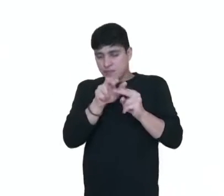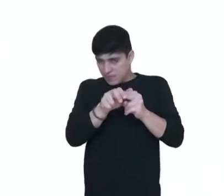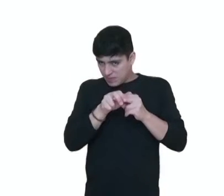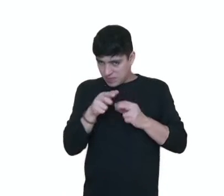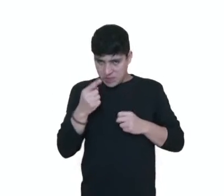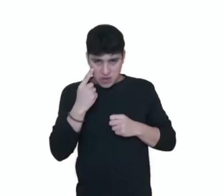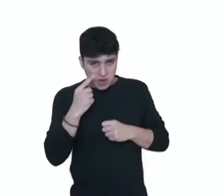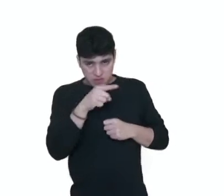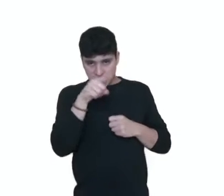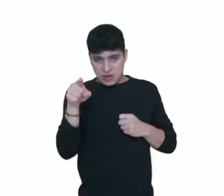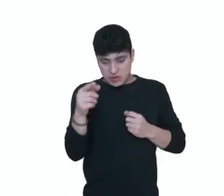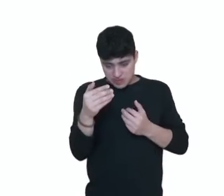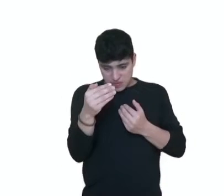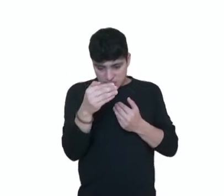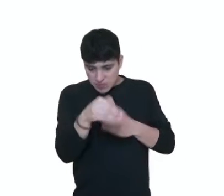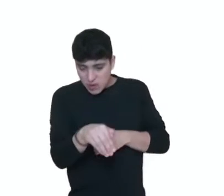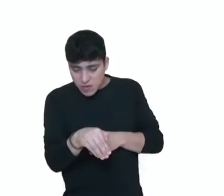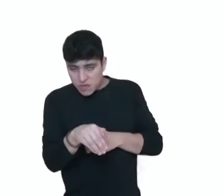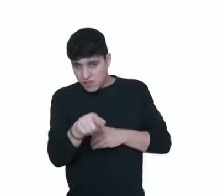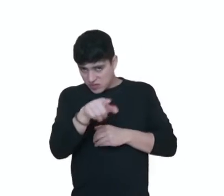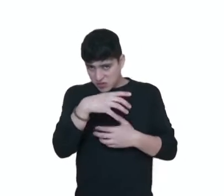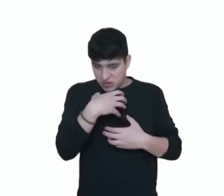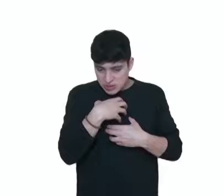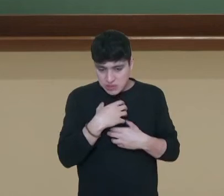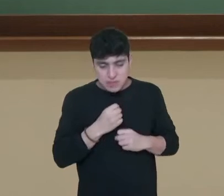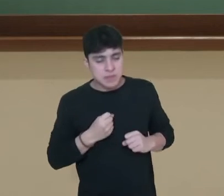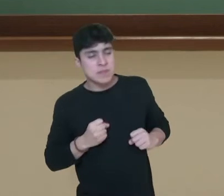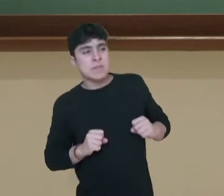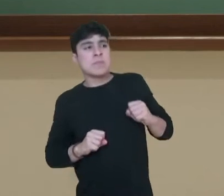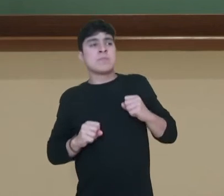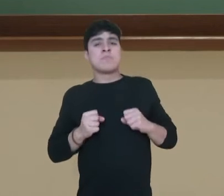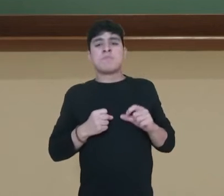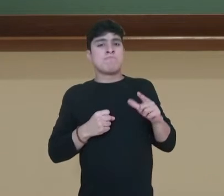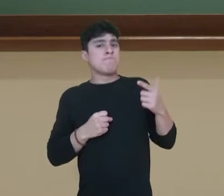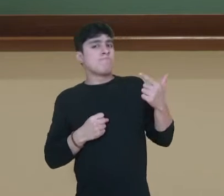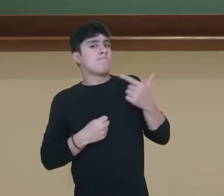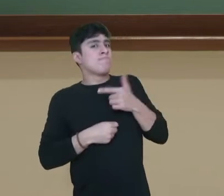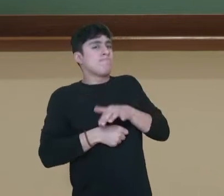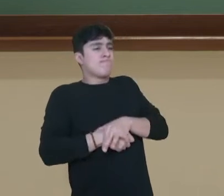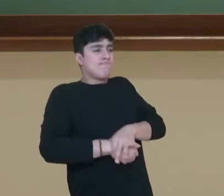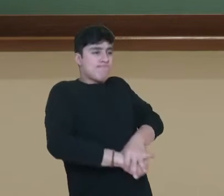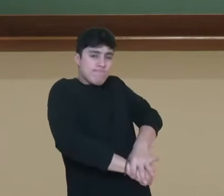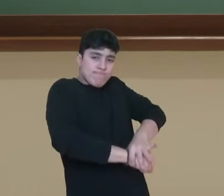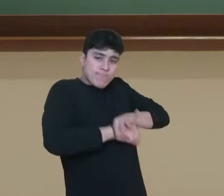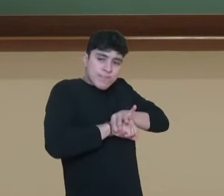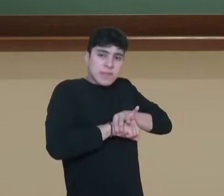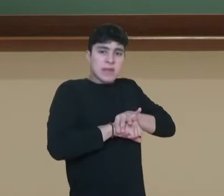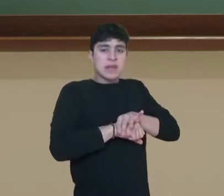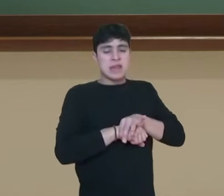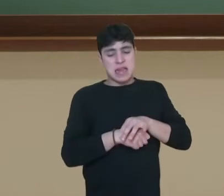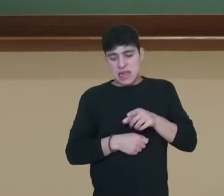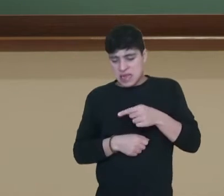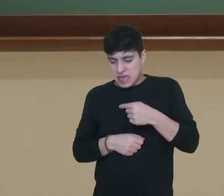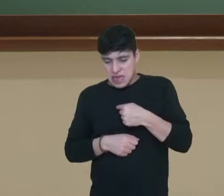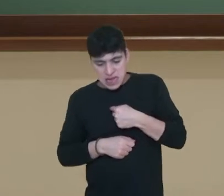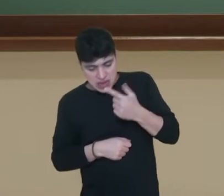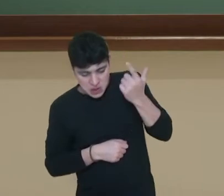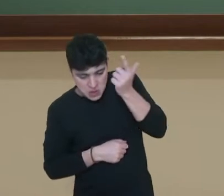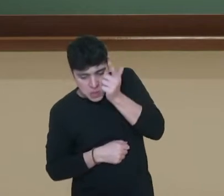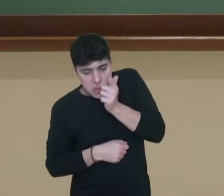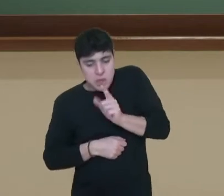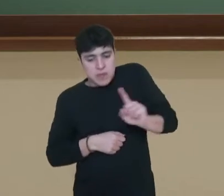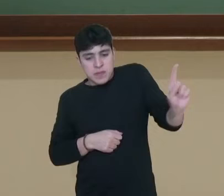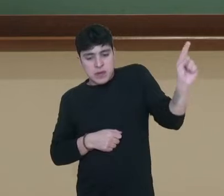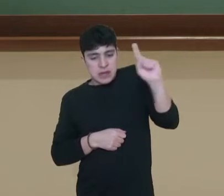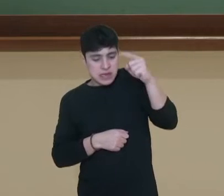deixou ansioso ou inseguro? Então, fazer uma prova ali te deixou desconfortável, não vou conseguir, ou ansioso,